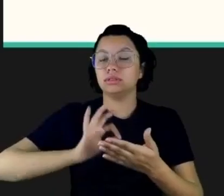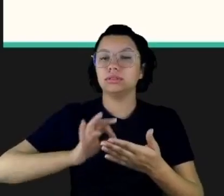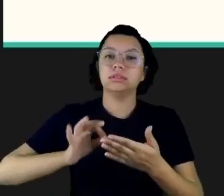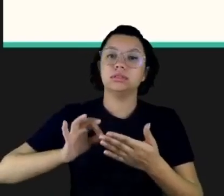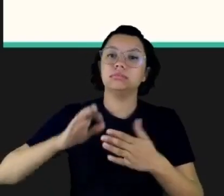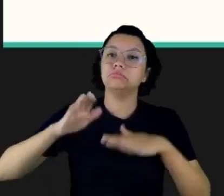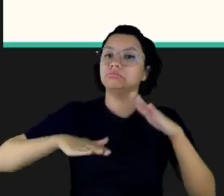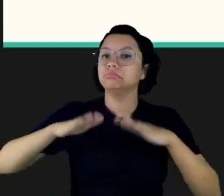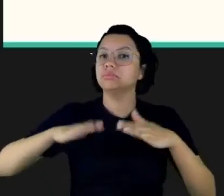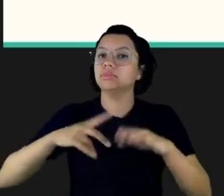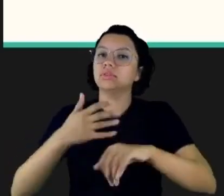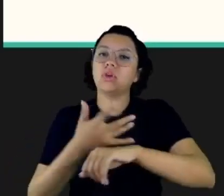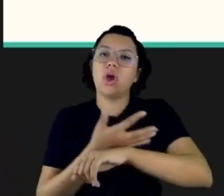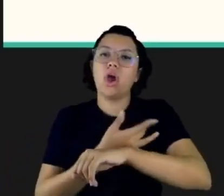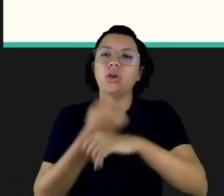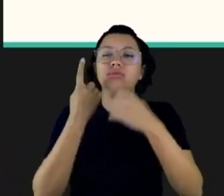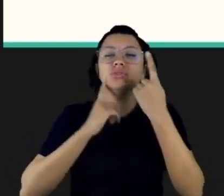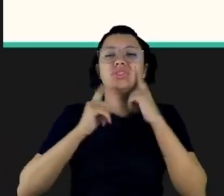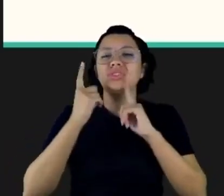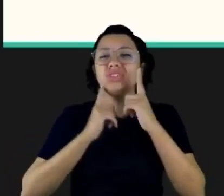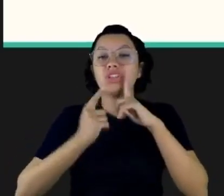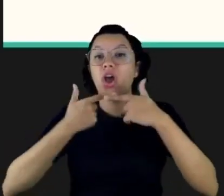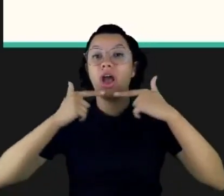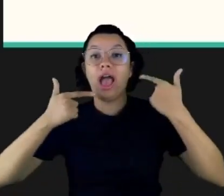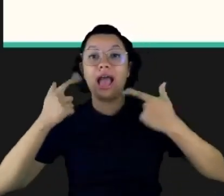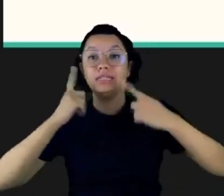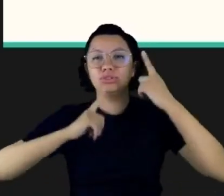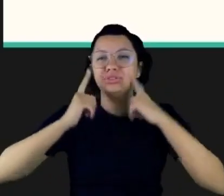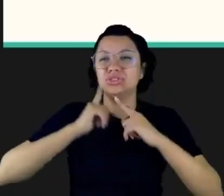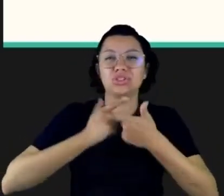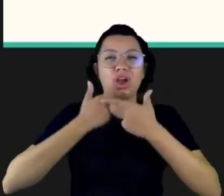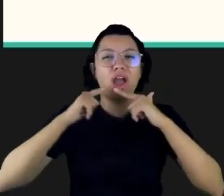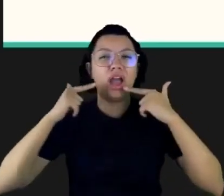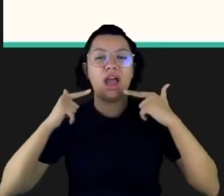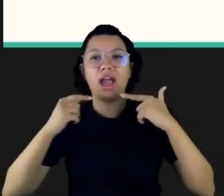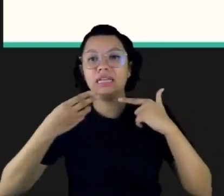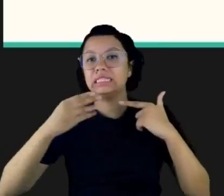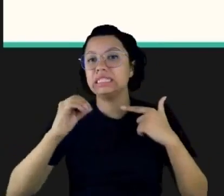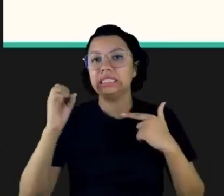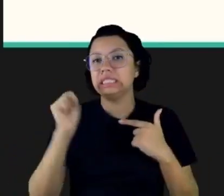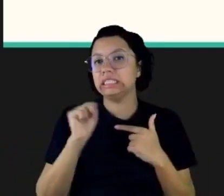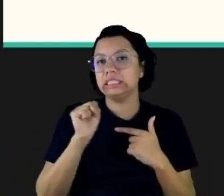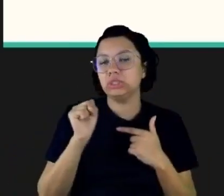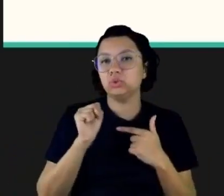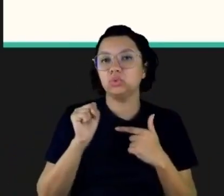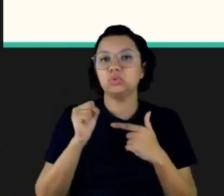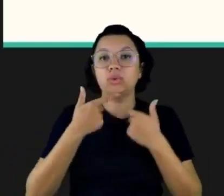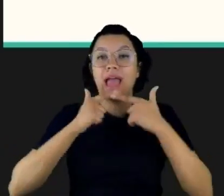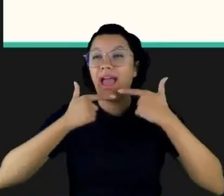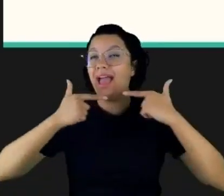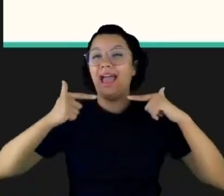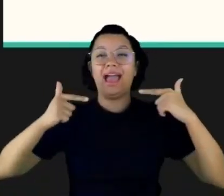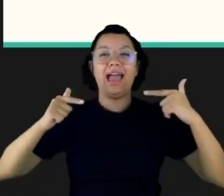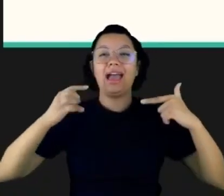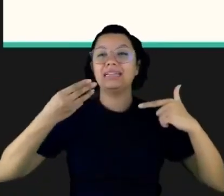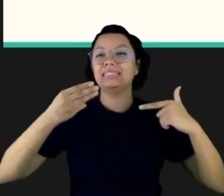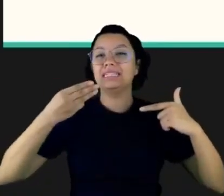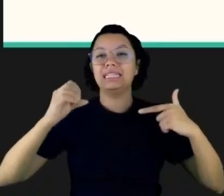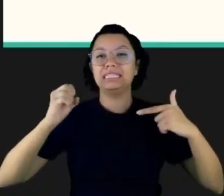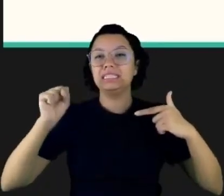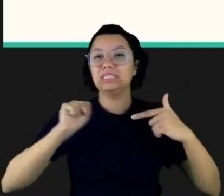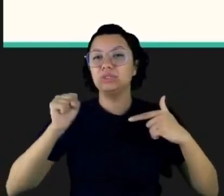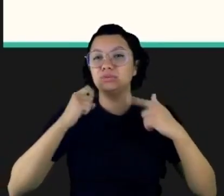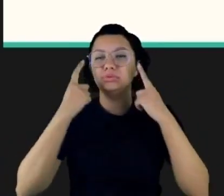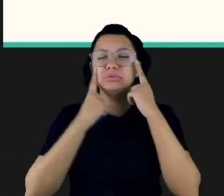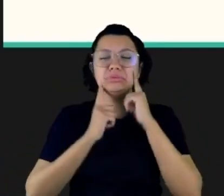emoções, chora muito e ri muito. Então, são 30 segundos de uma gargalhada enorme, 30 segundos de um choro compulsivo. Ele